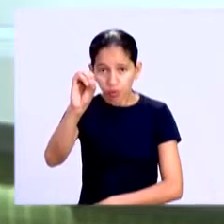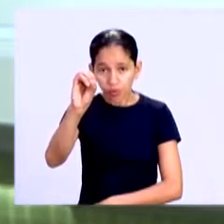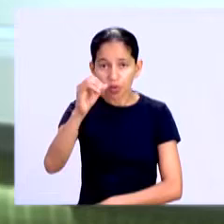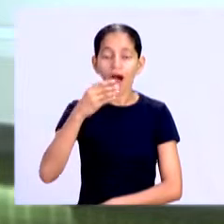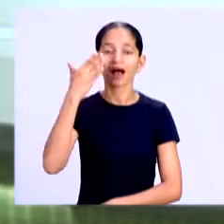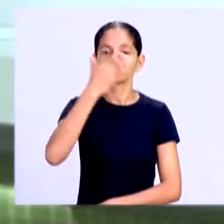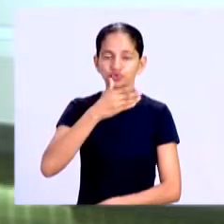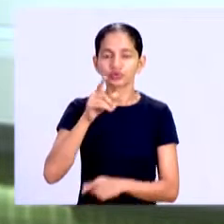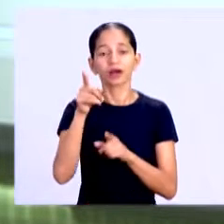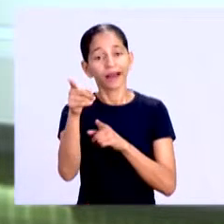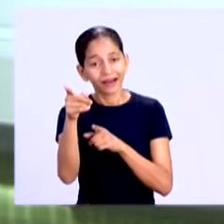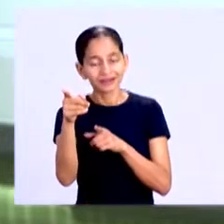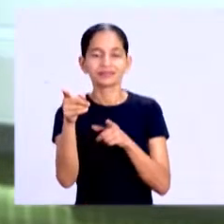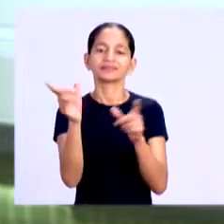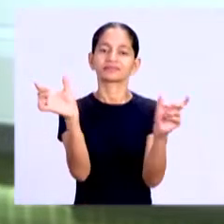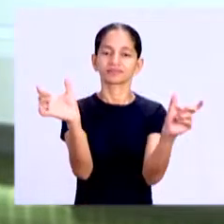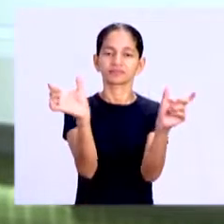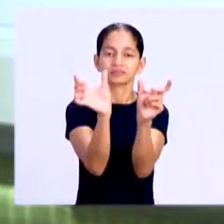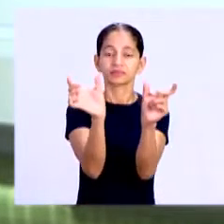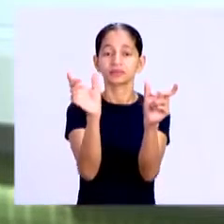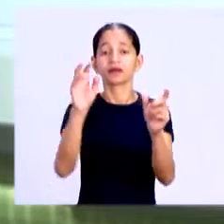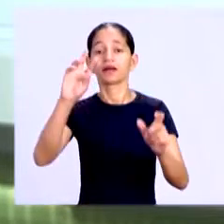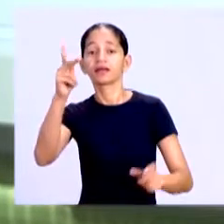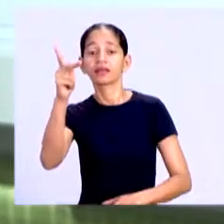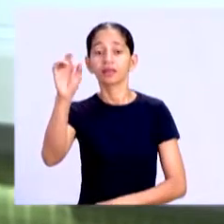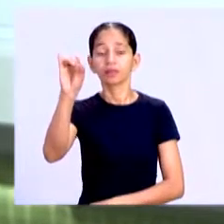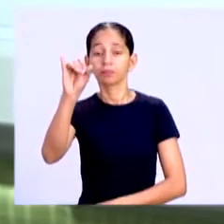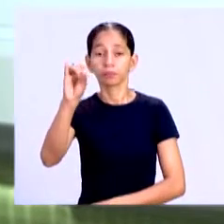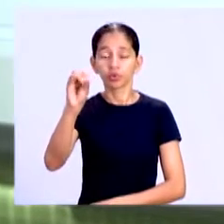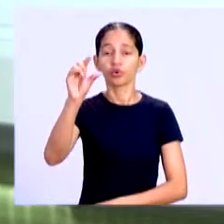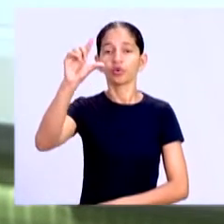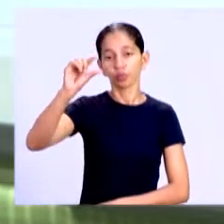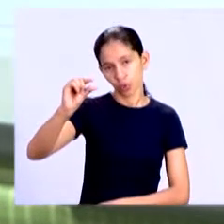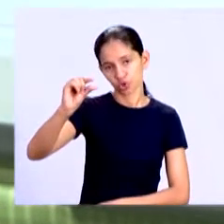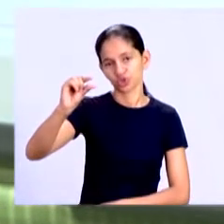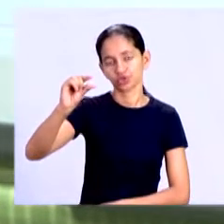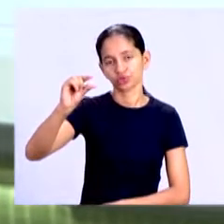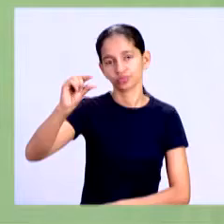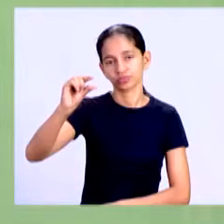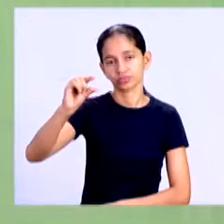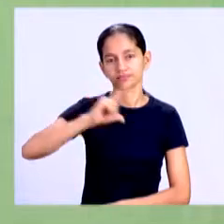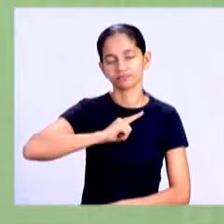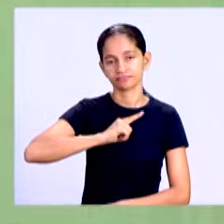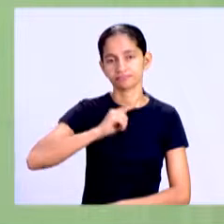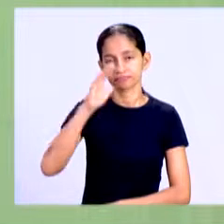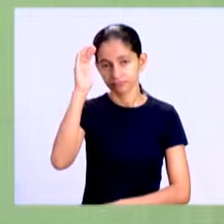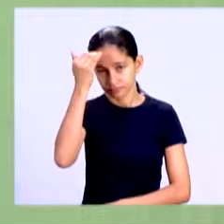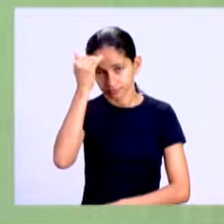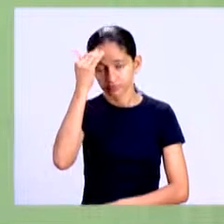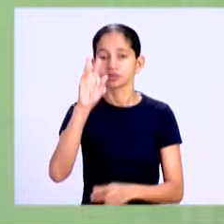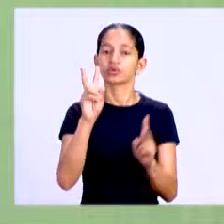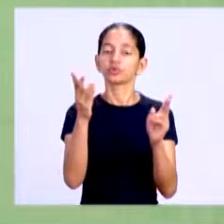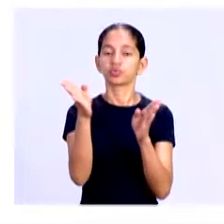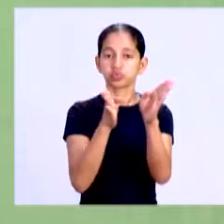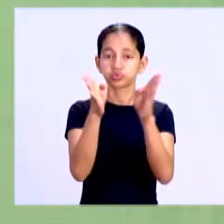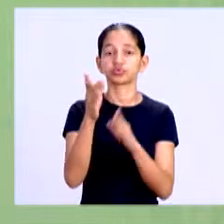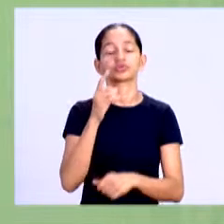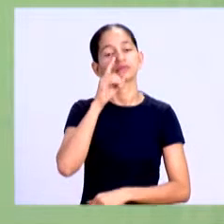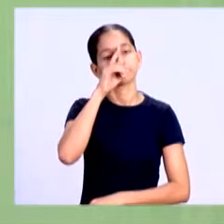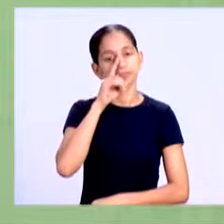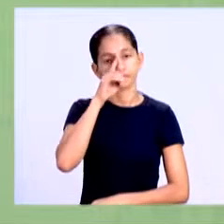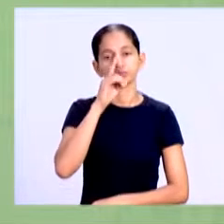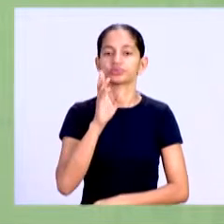no sangue, e a hipoglicemia é aquela que abaixa a taxa de glicose no sangue. Os dois são